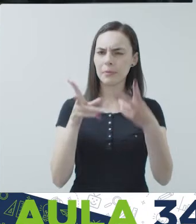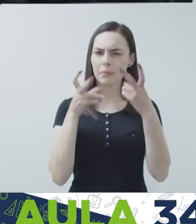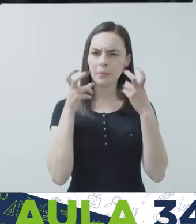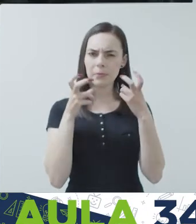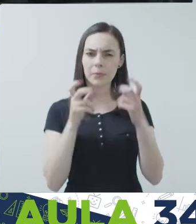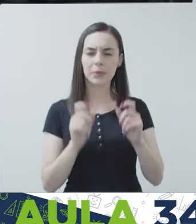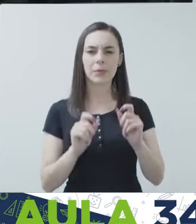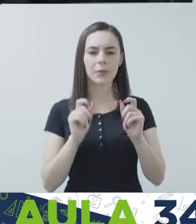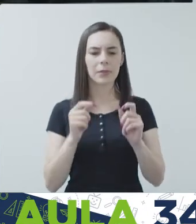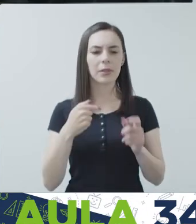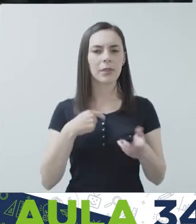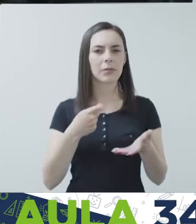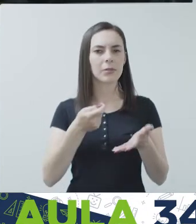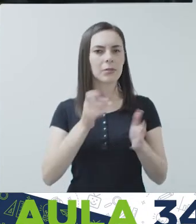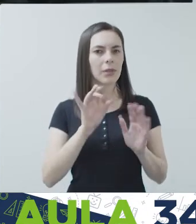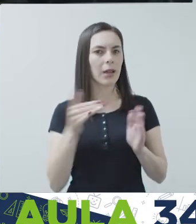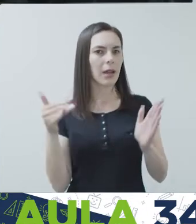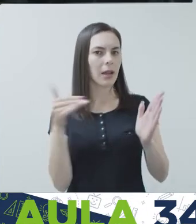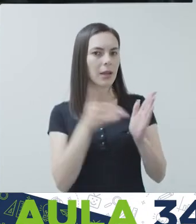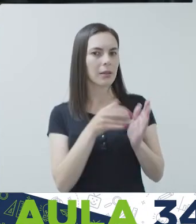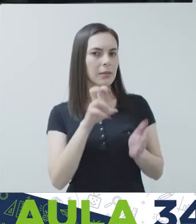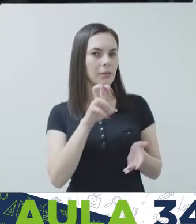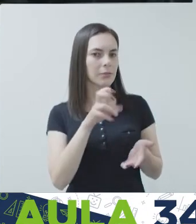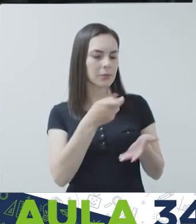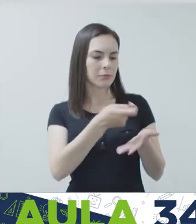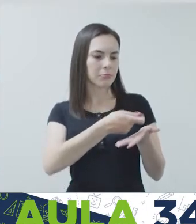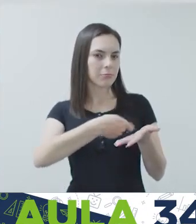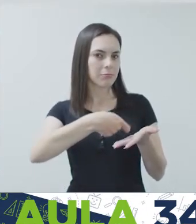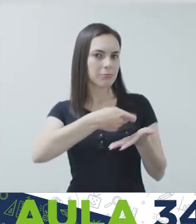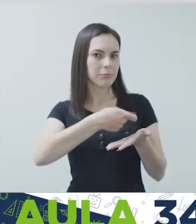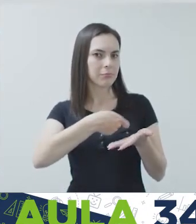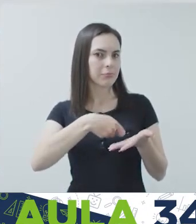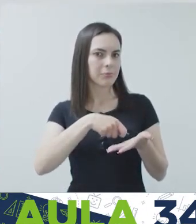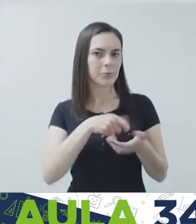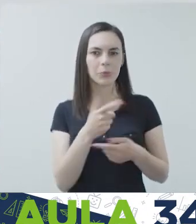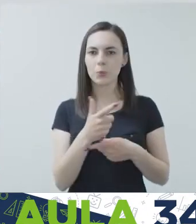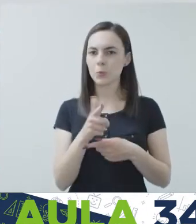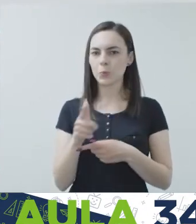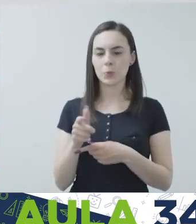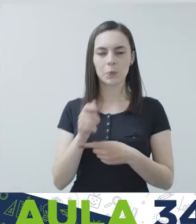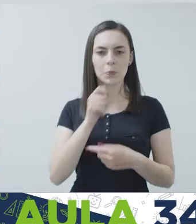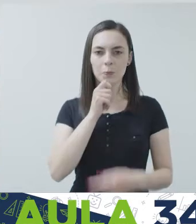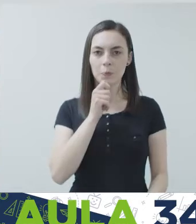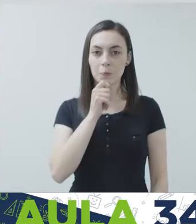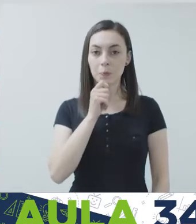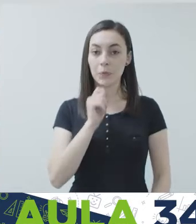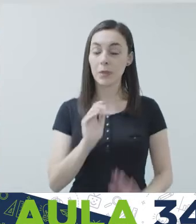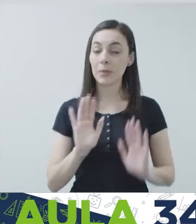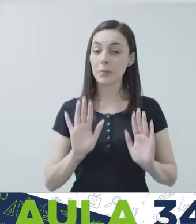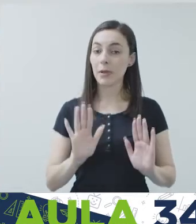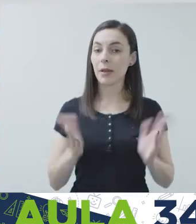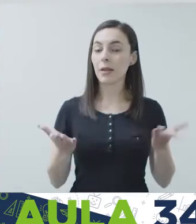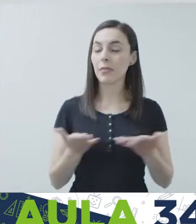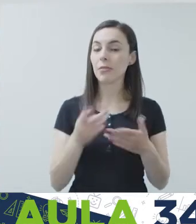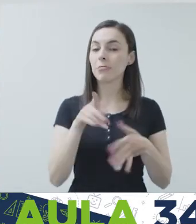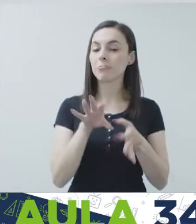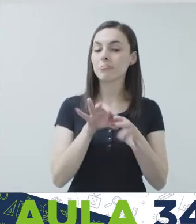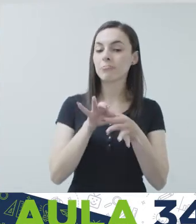professora Márcia fez o traçado até o número 5. Não fiz dos outros números. Mas eu vou deixar com